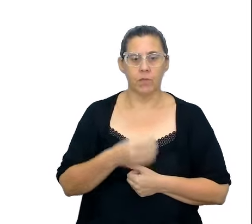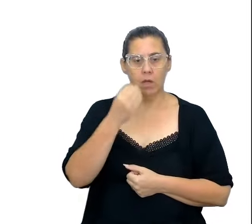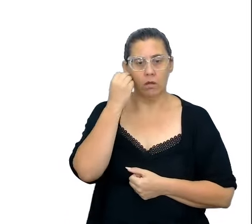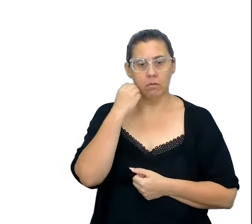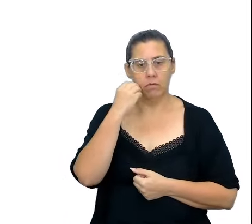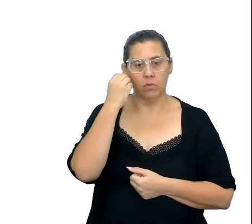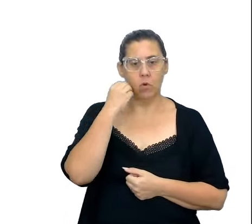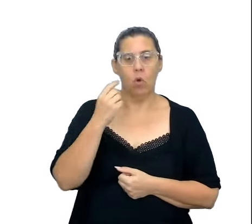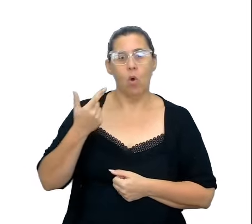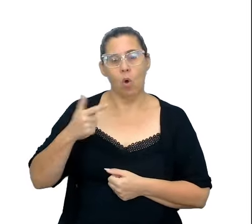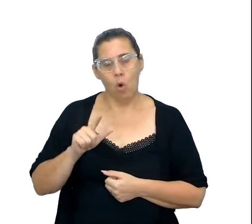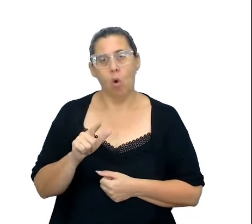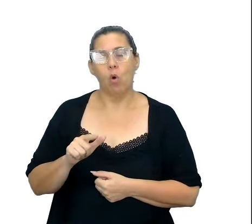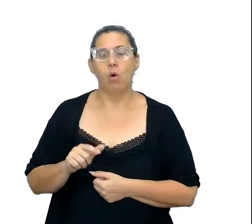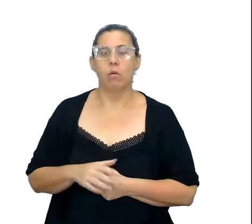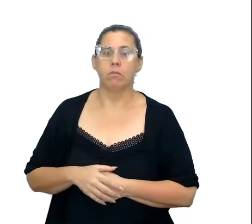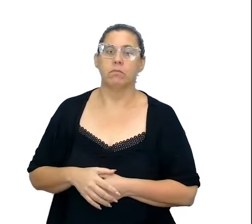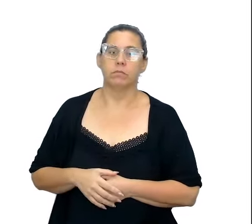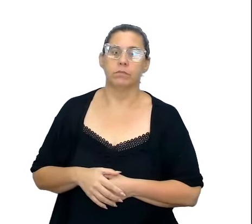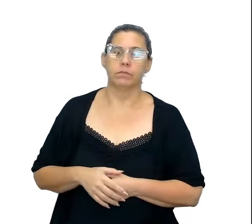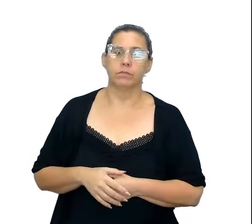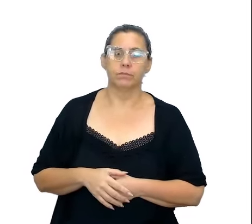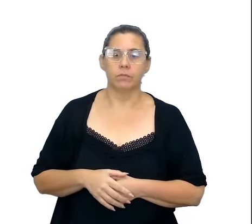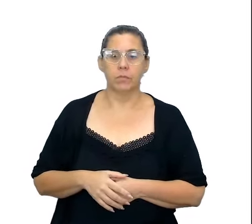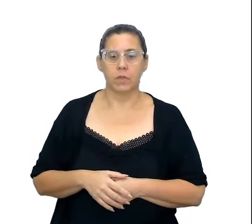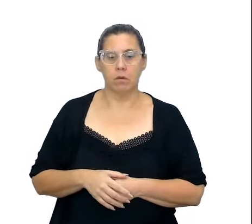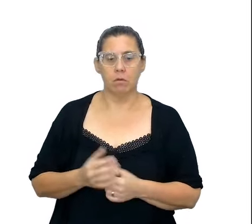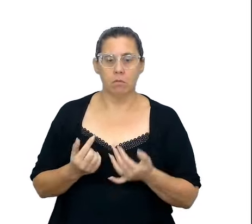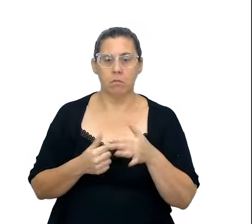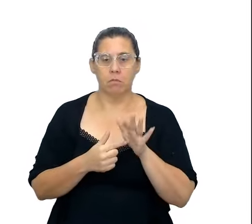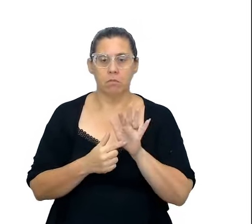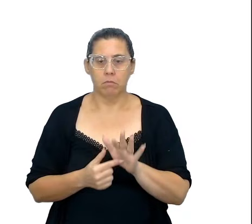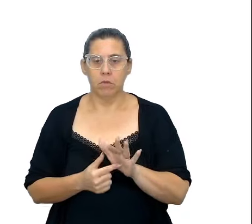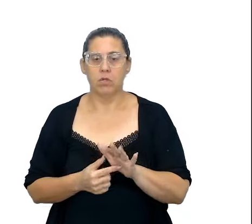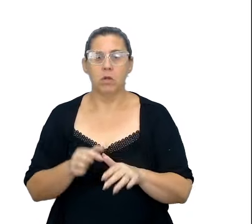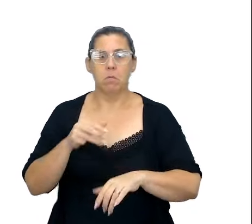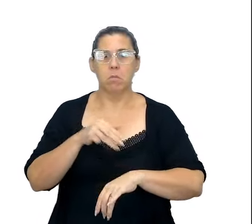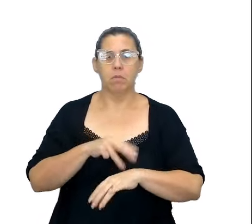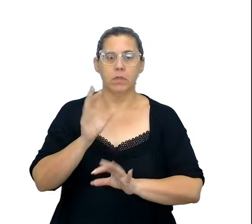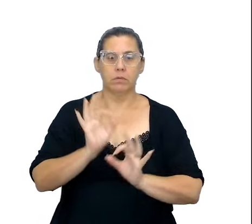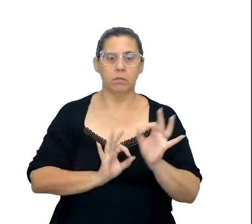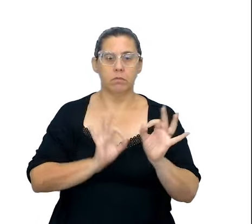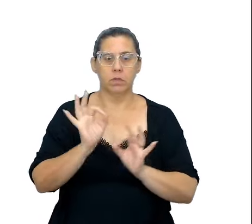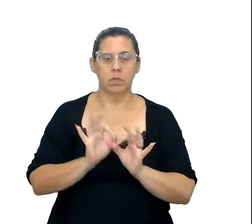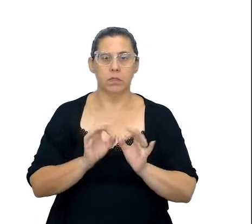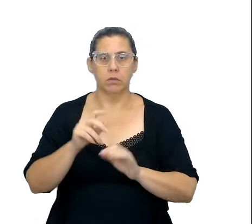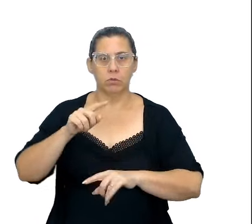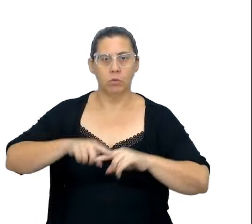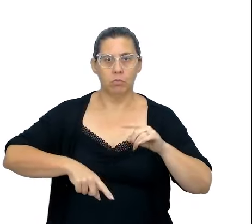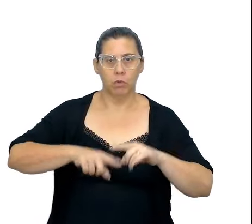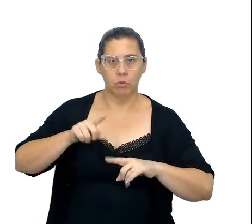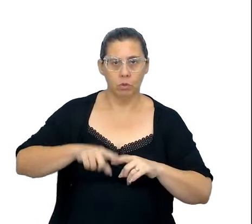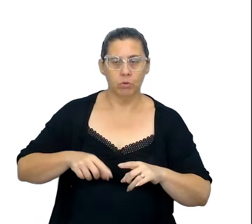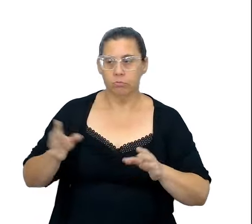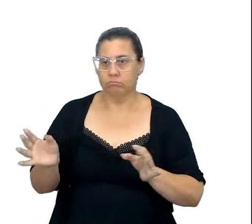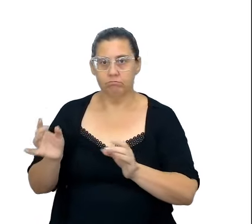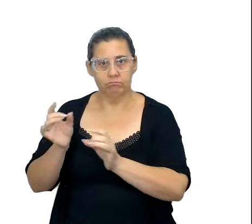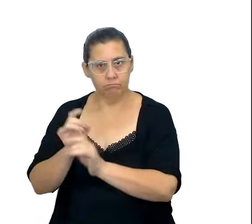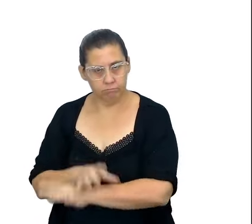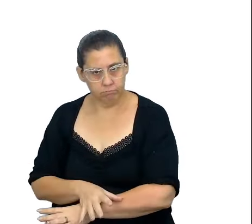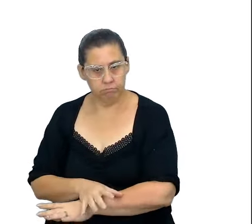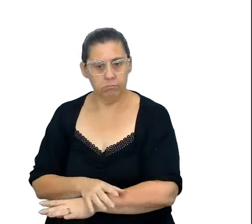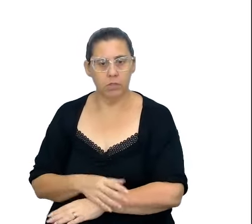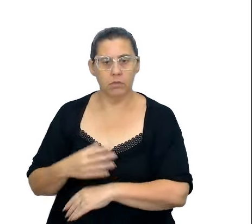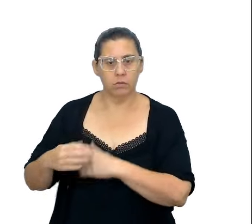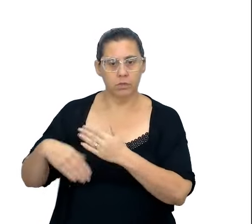né, ou a prototipagem, refere-se ao momento da criação do produto artesanal, ou seja, o produto final, e do